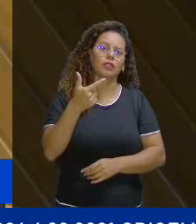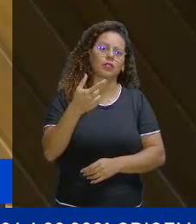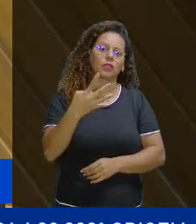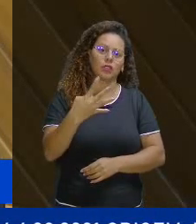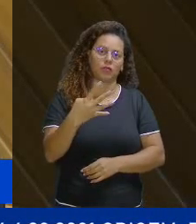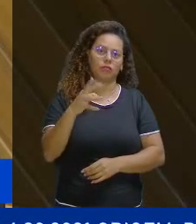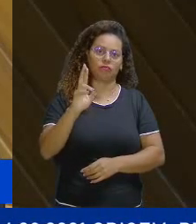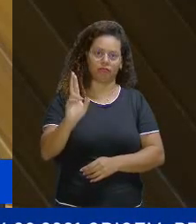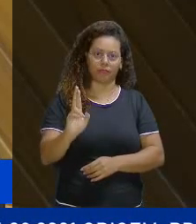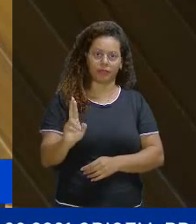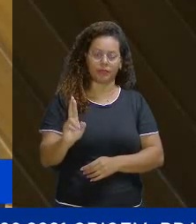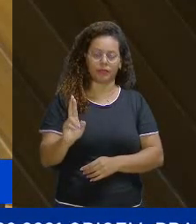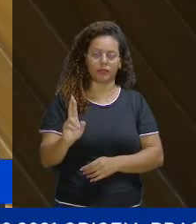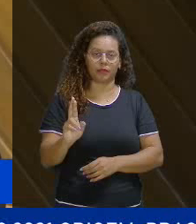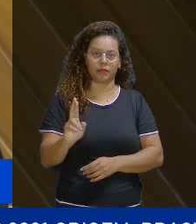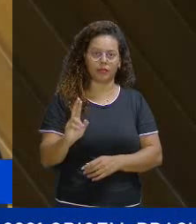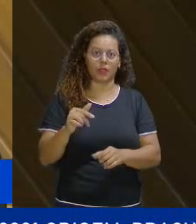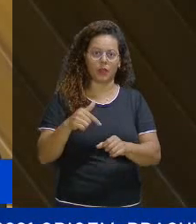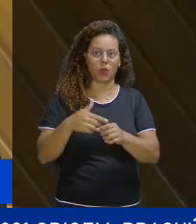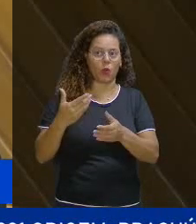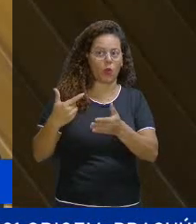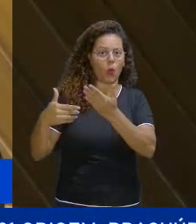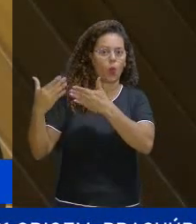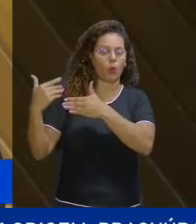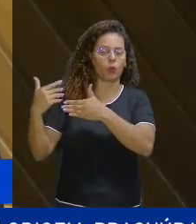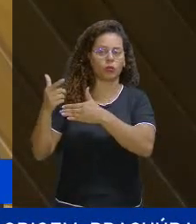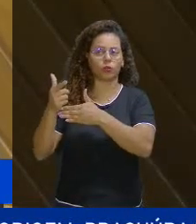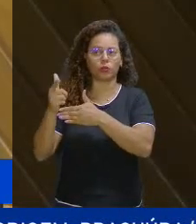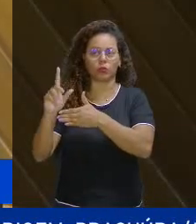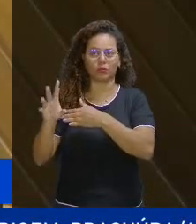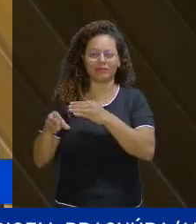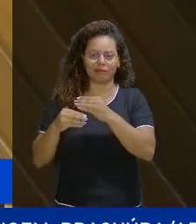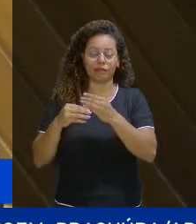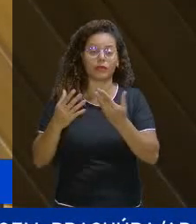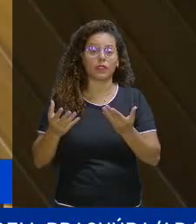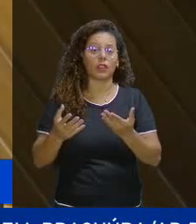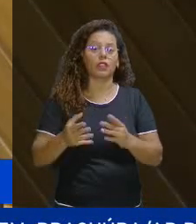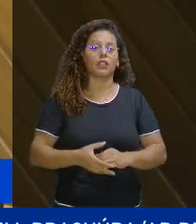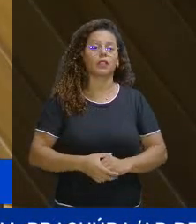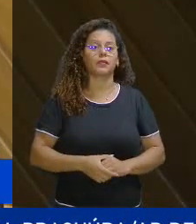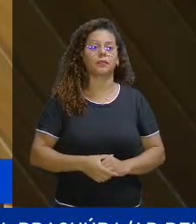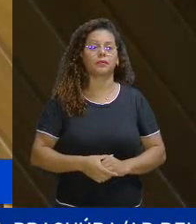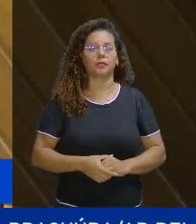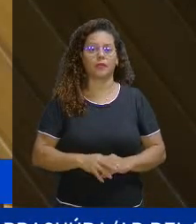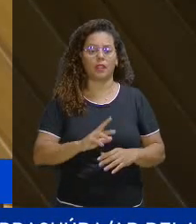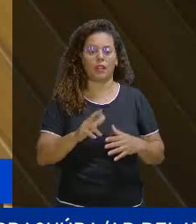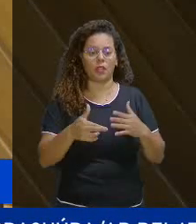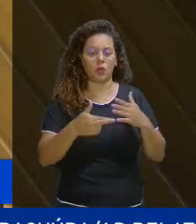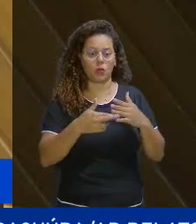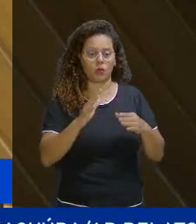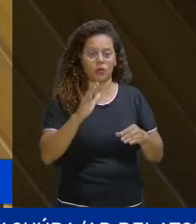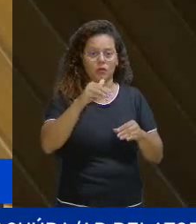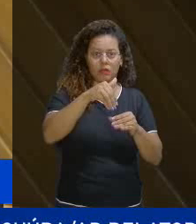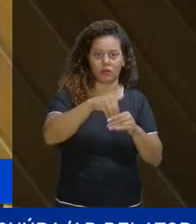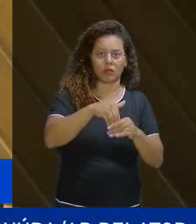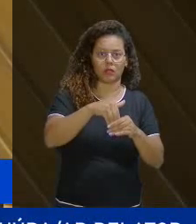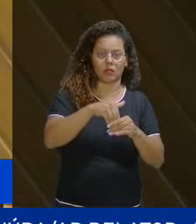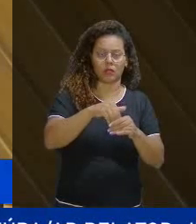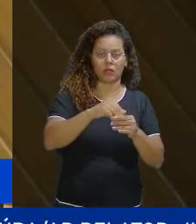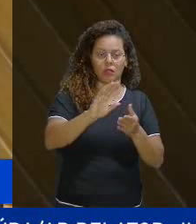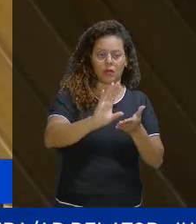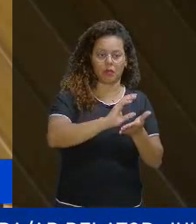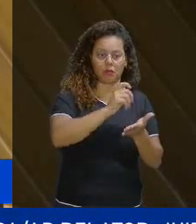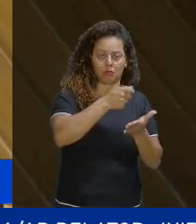3.124. Aqui vou ler a chamada da ementa. Direito eleitoral, recurso eleitoral, prestação